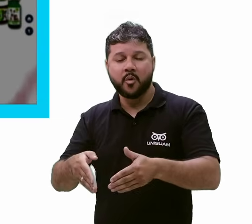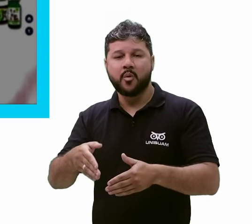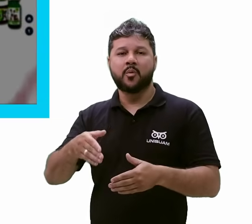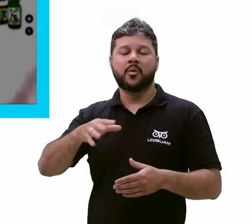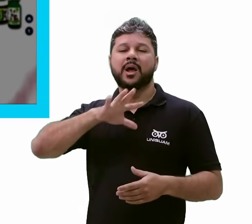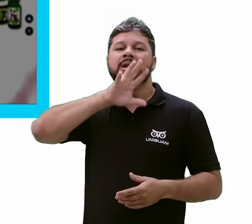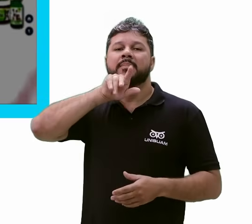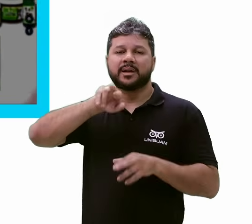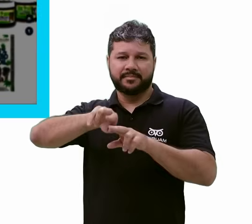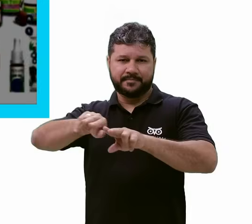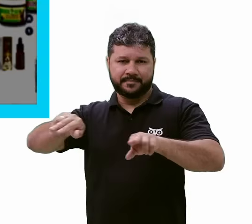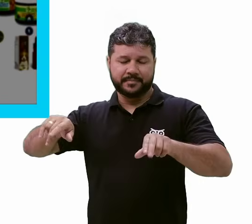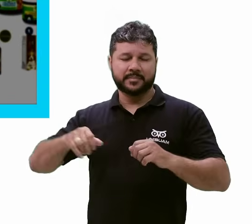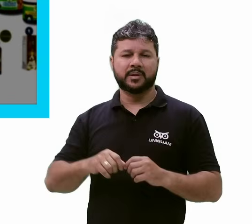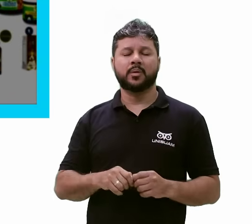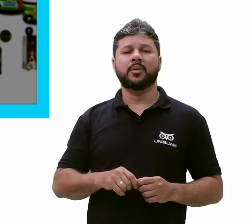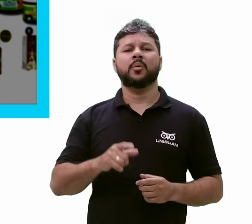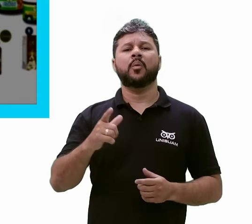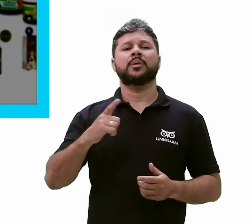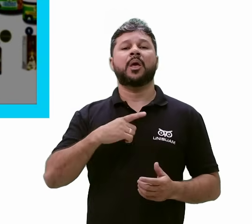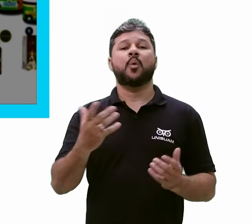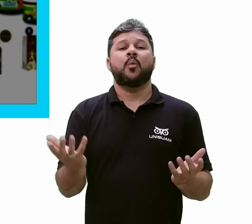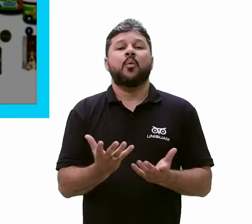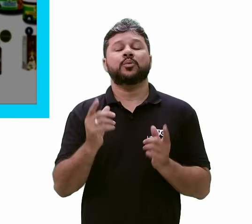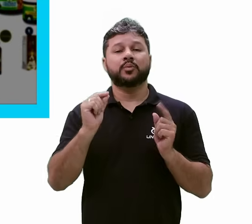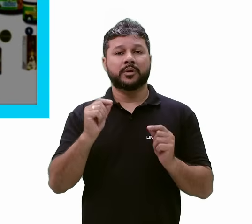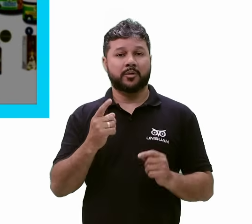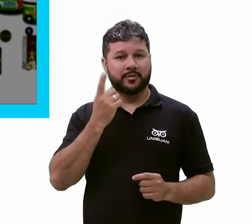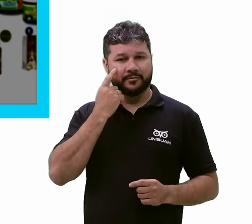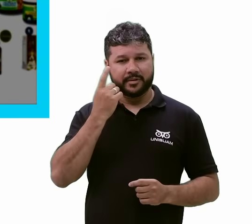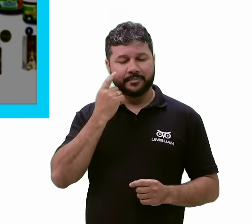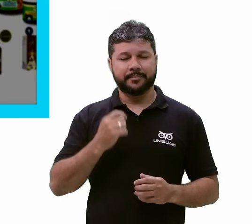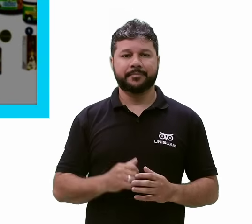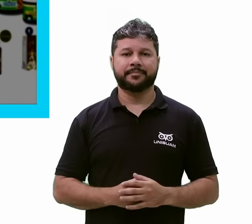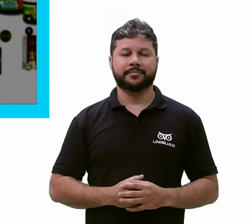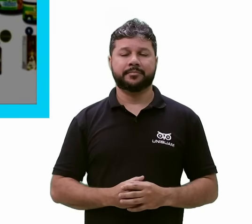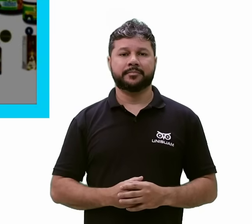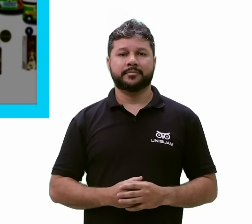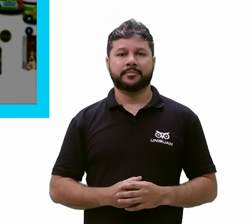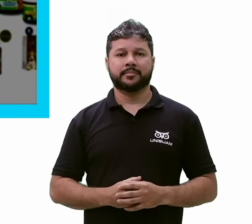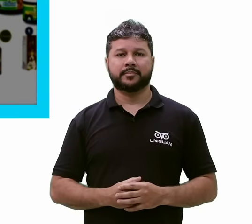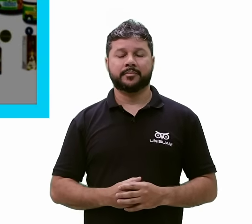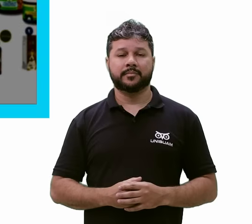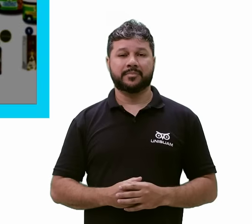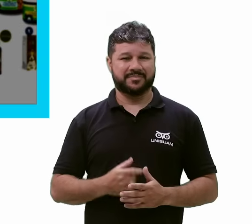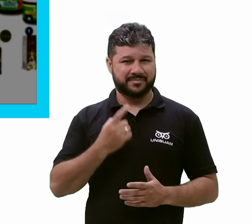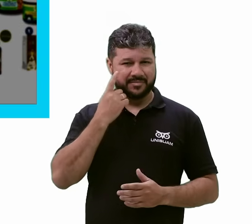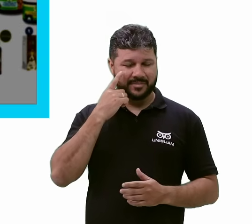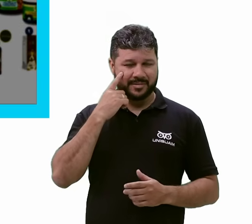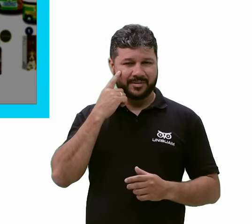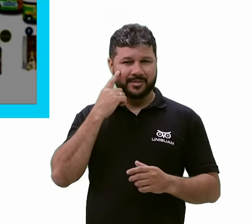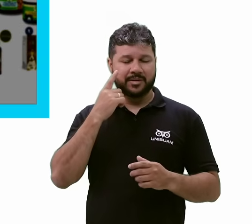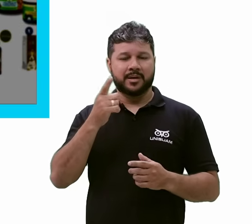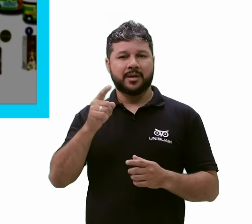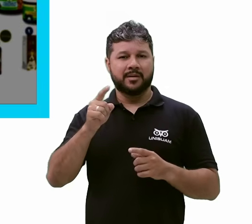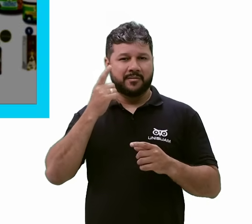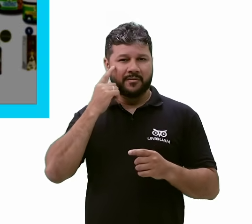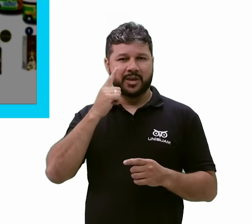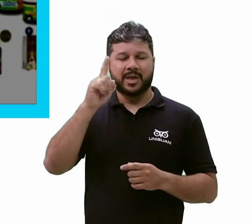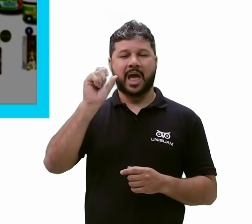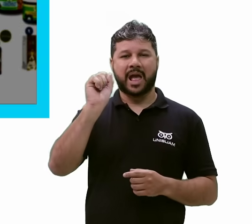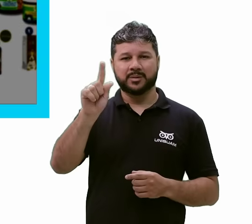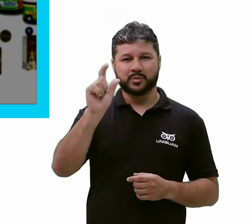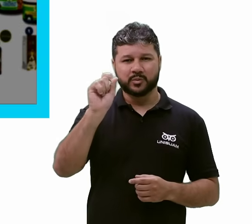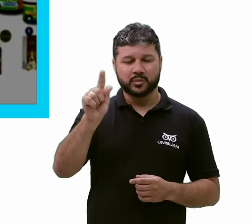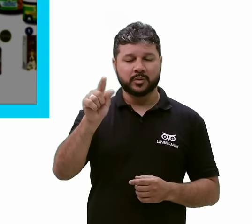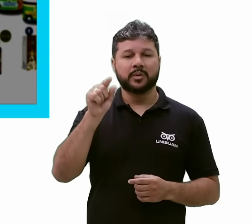animais. Deixa eu só ver aqui que eu... Ah, tá. Porque o que a gente tem hoje? O que a gente tem hoje é isso aqui, tá? Esses frasquinhos